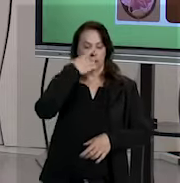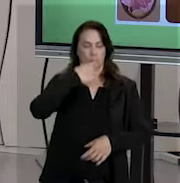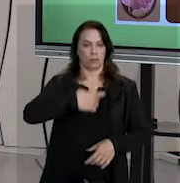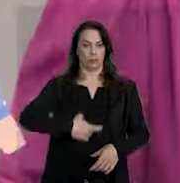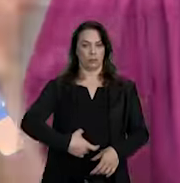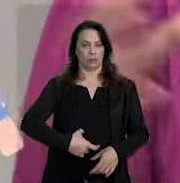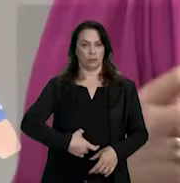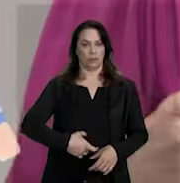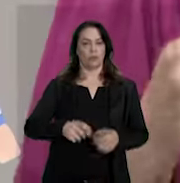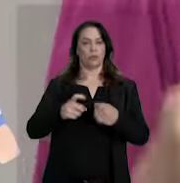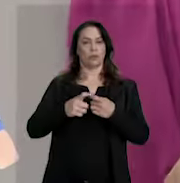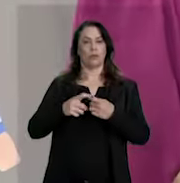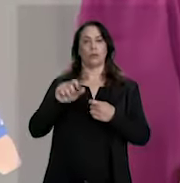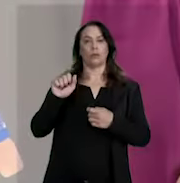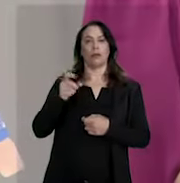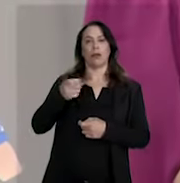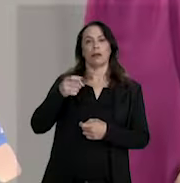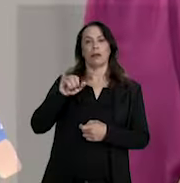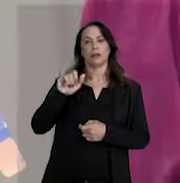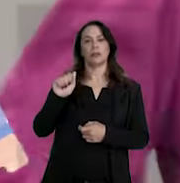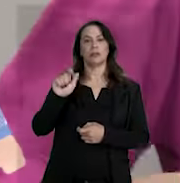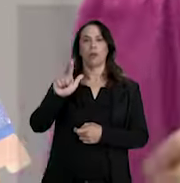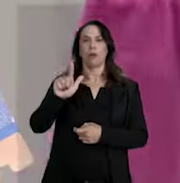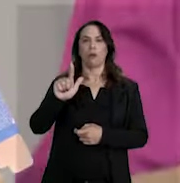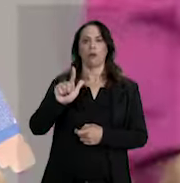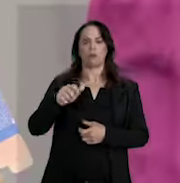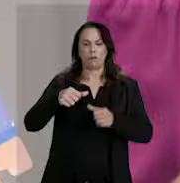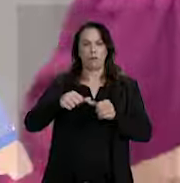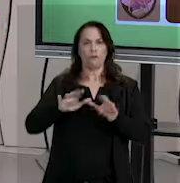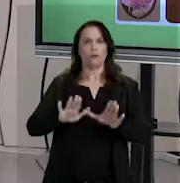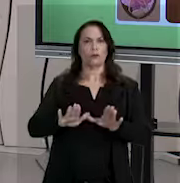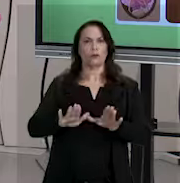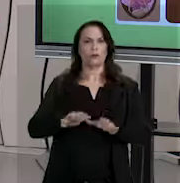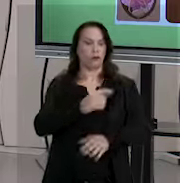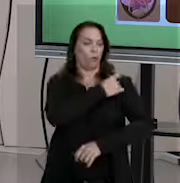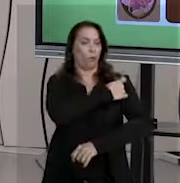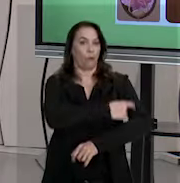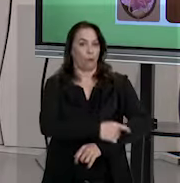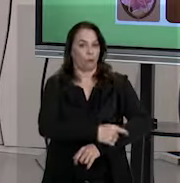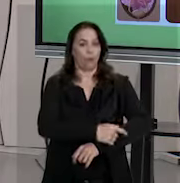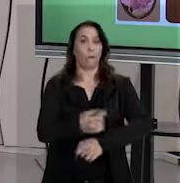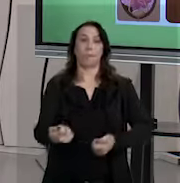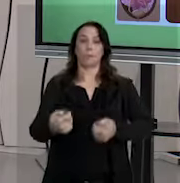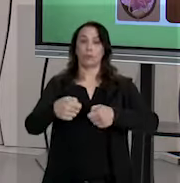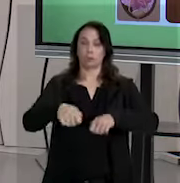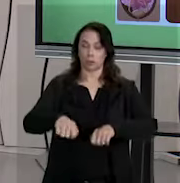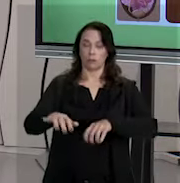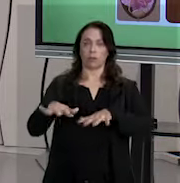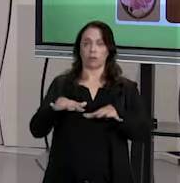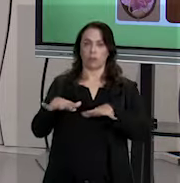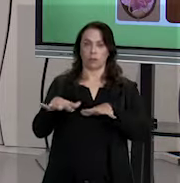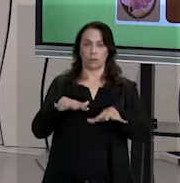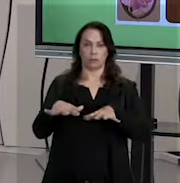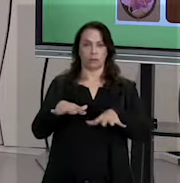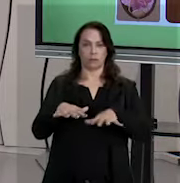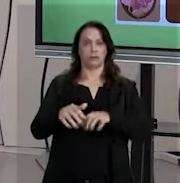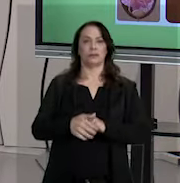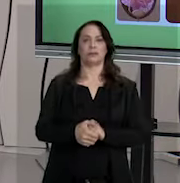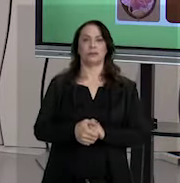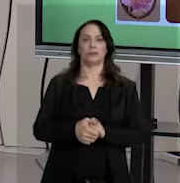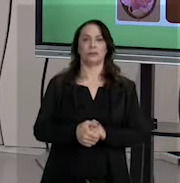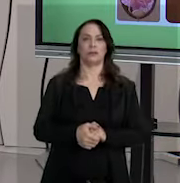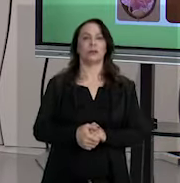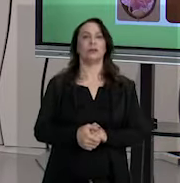a parte que fica rígida no nosso corpo, e os apêndices que permitem os movimentos. Para que a gente movimente, a gente tem